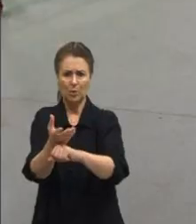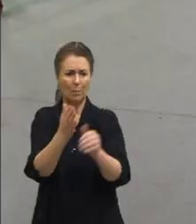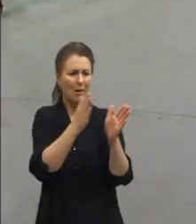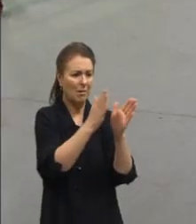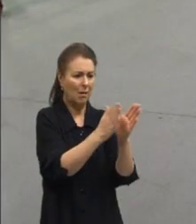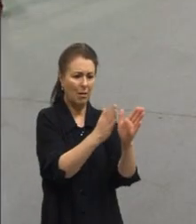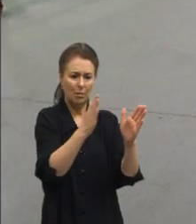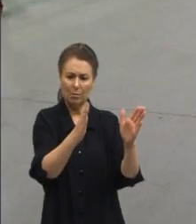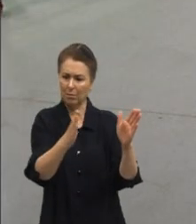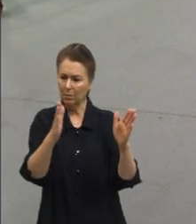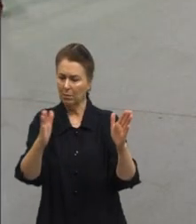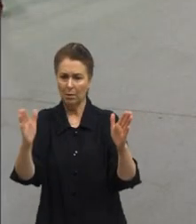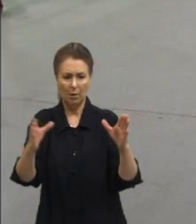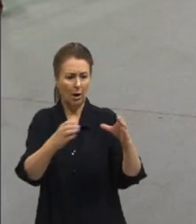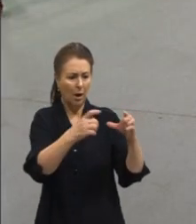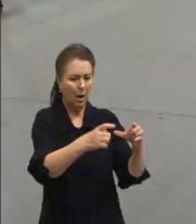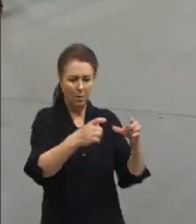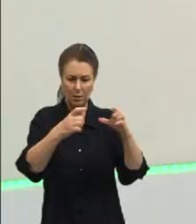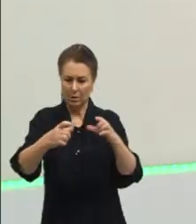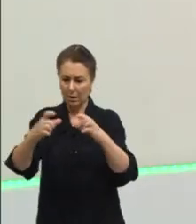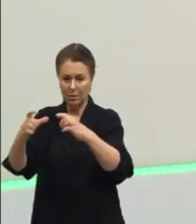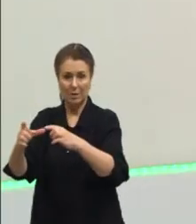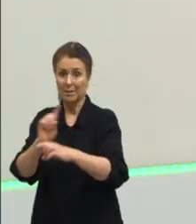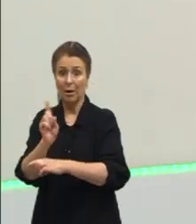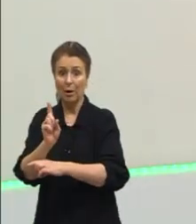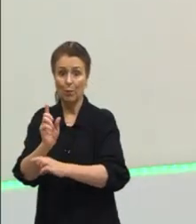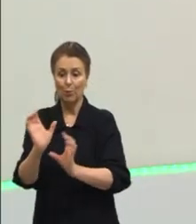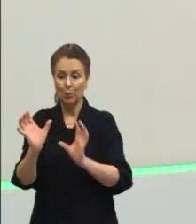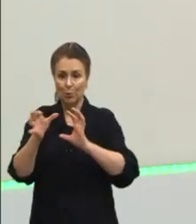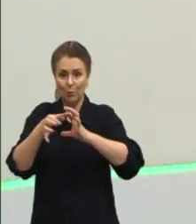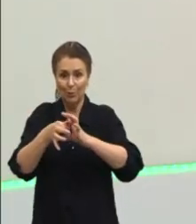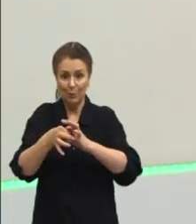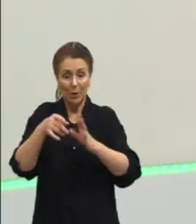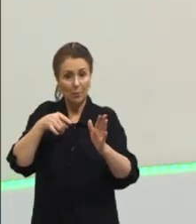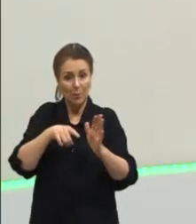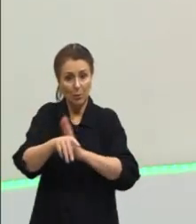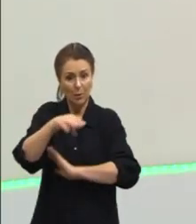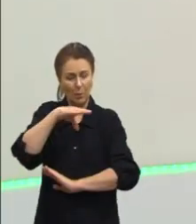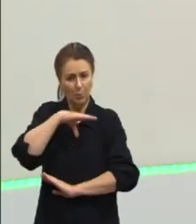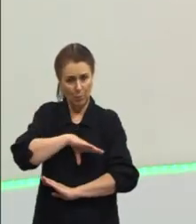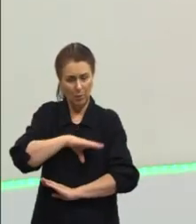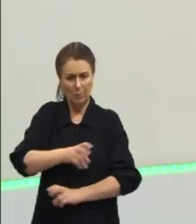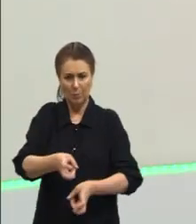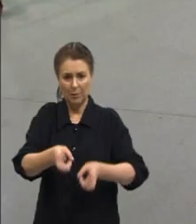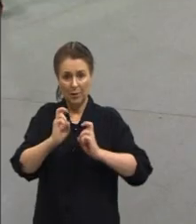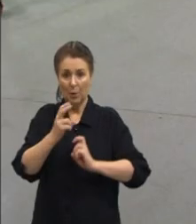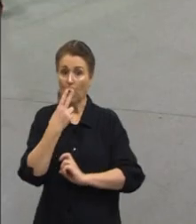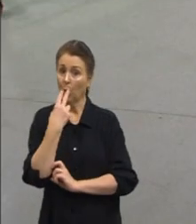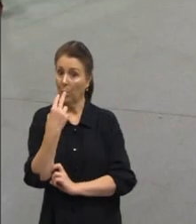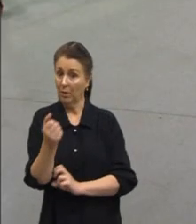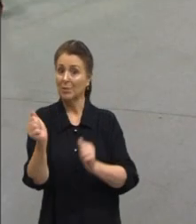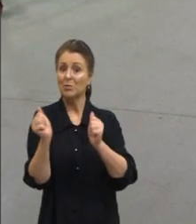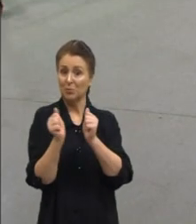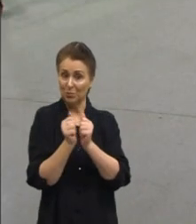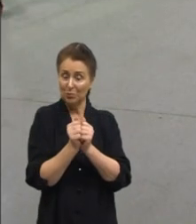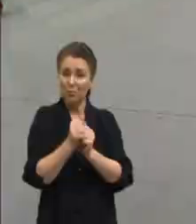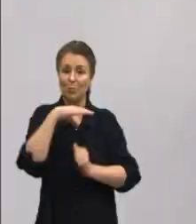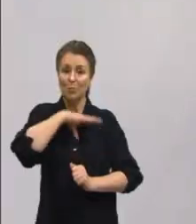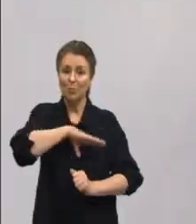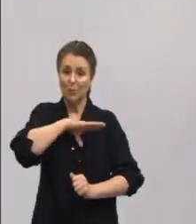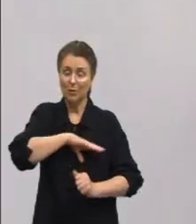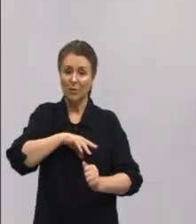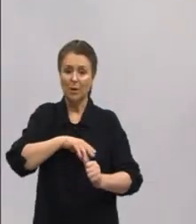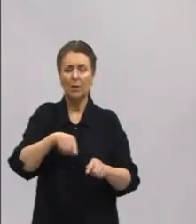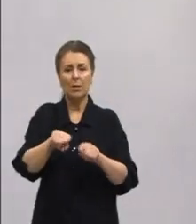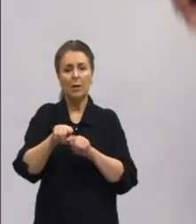separadas porque como eu falei aqui nas questões de português a gente tem inglês aparecendo a gente tem influências do